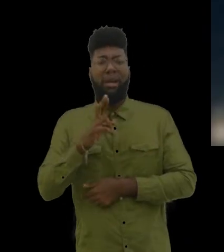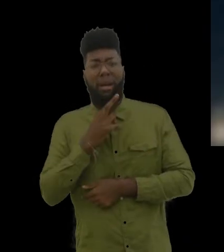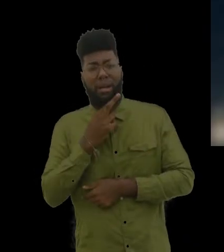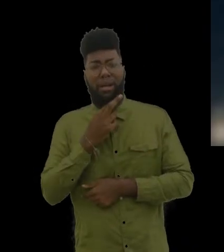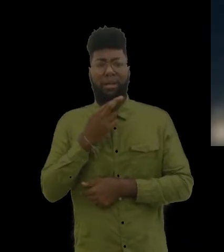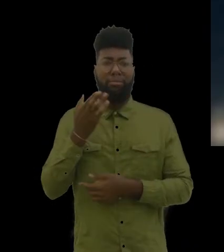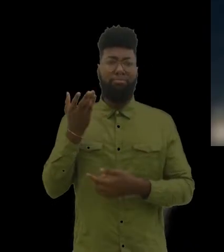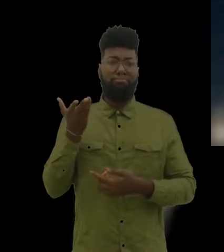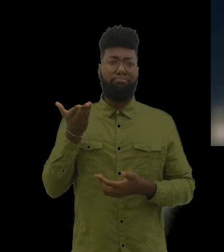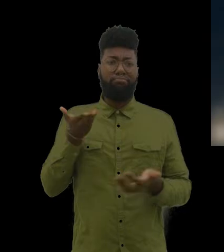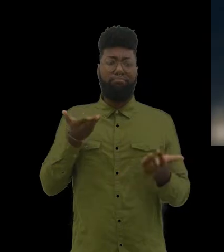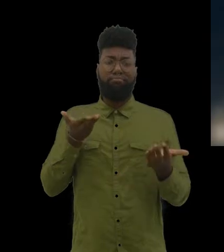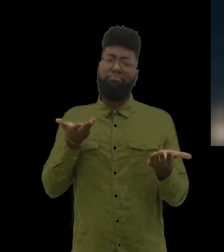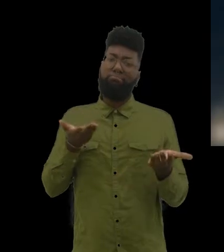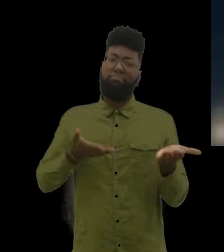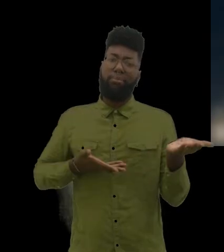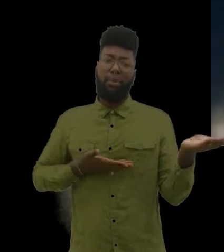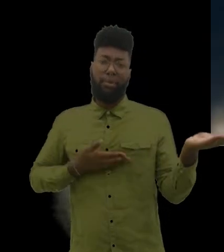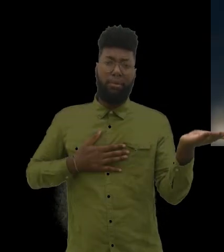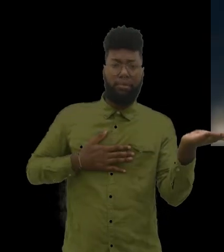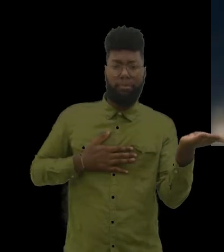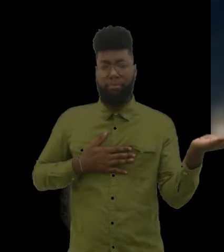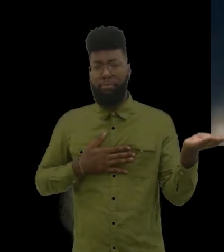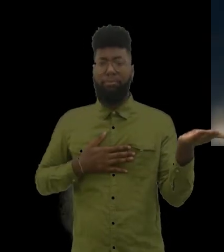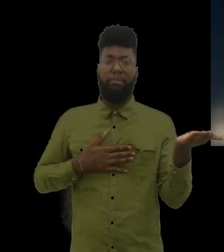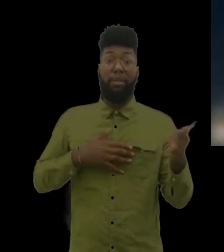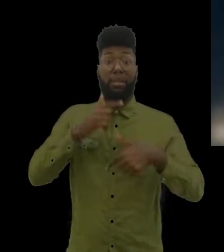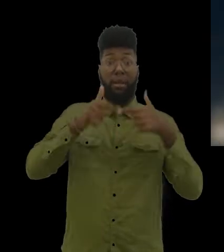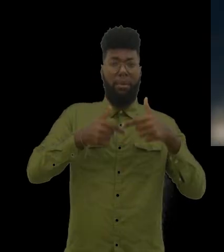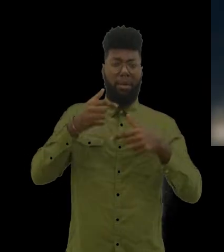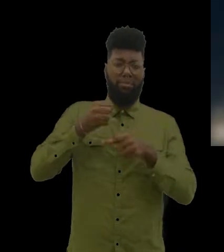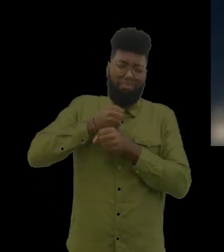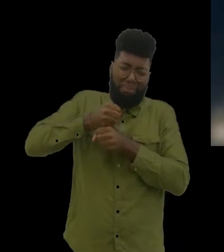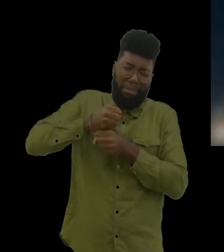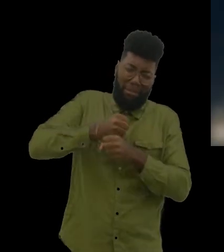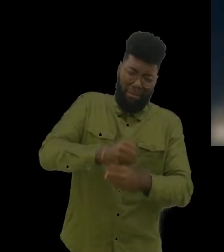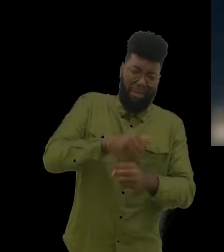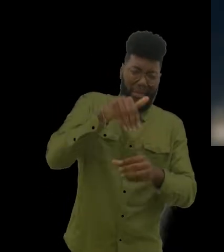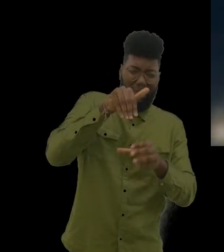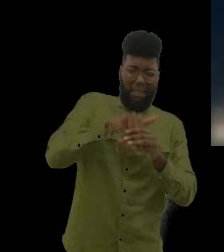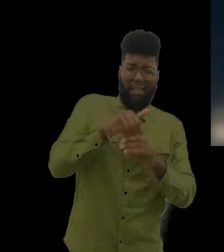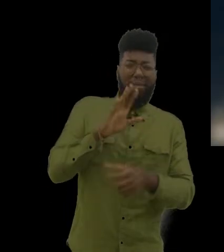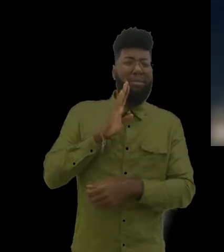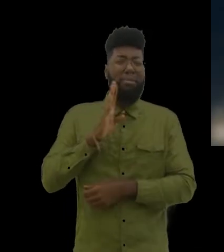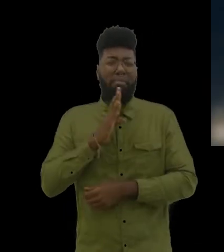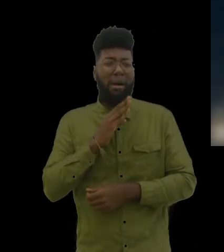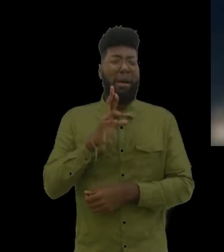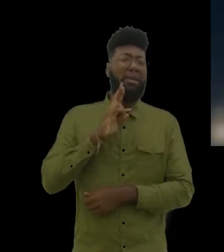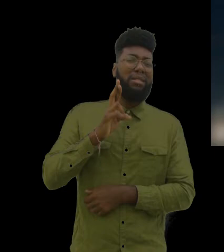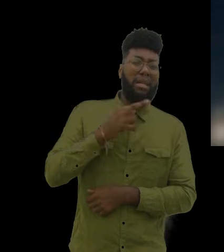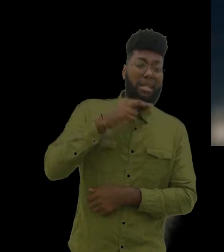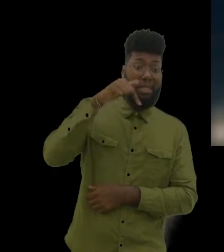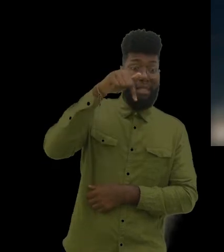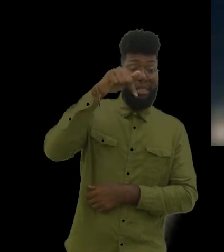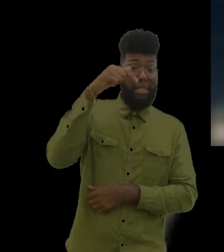bartender. Trabalhei muitos anos em muitas casas em Porto Alegre, mas desde que eu saí do Senac, eu sempre